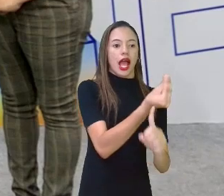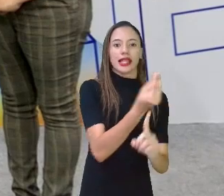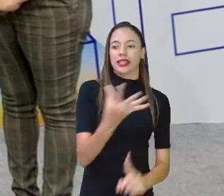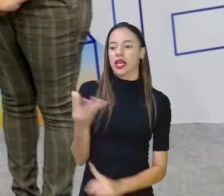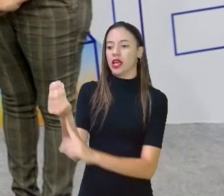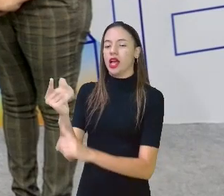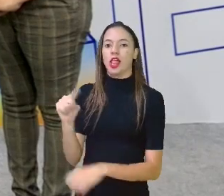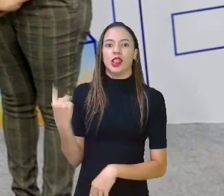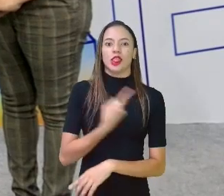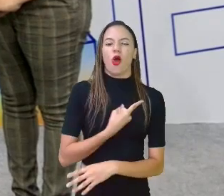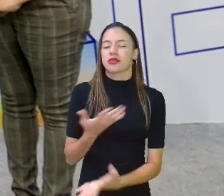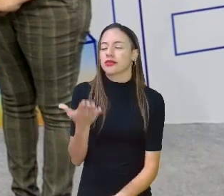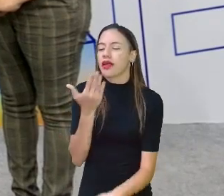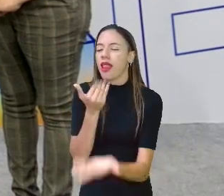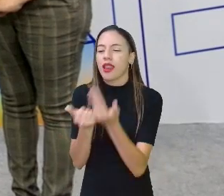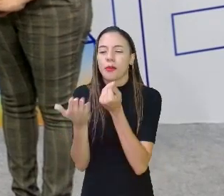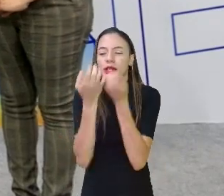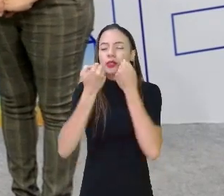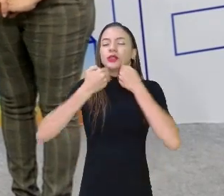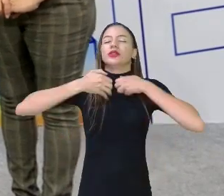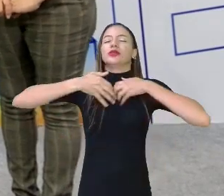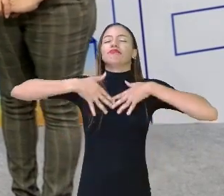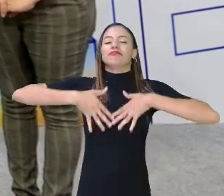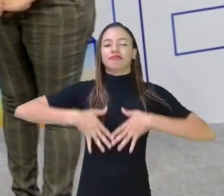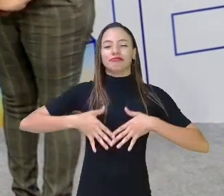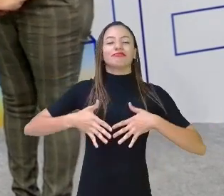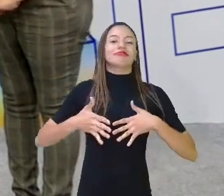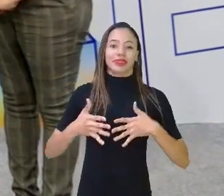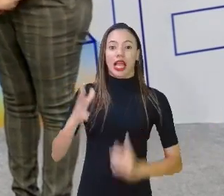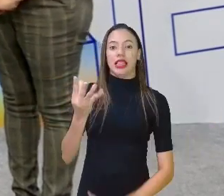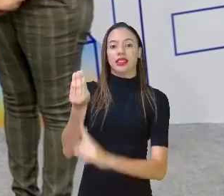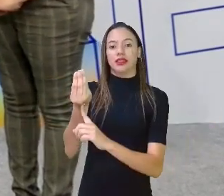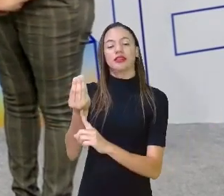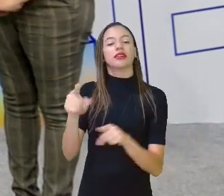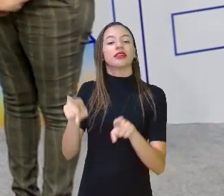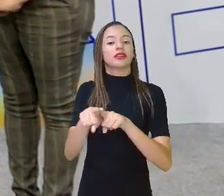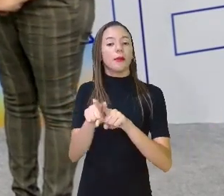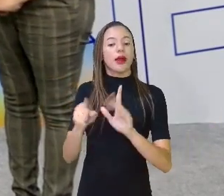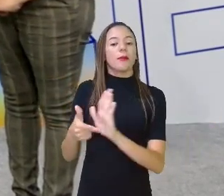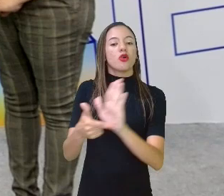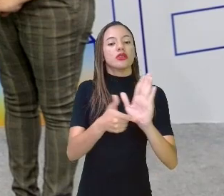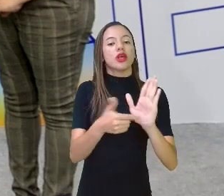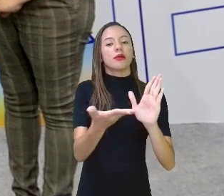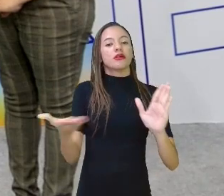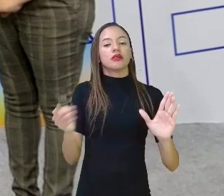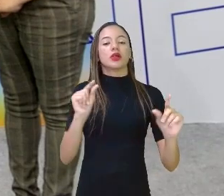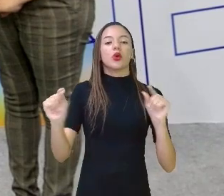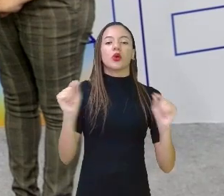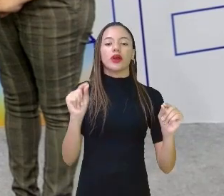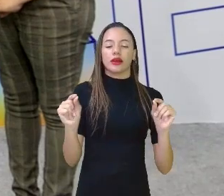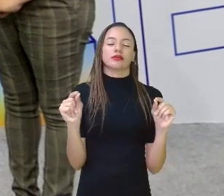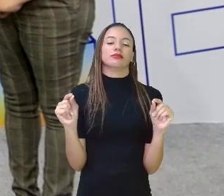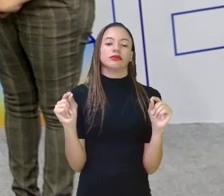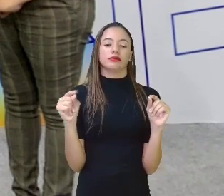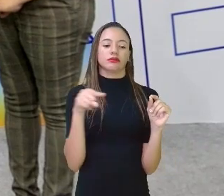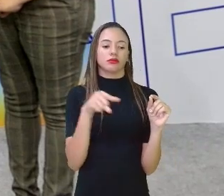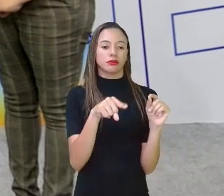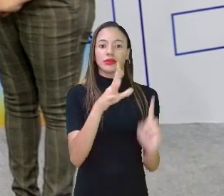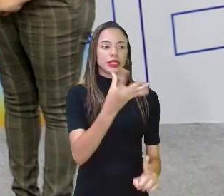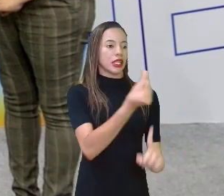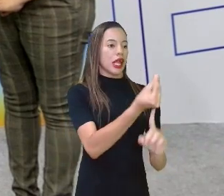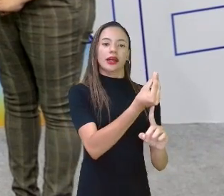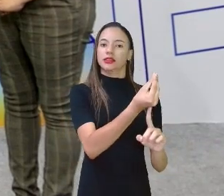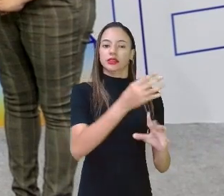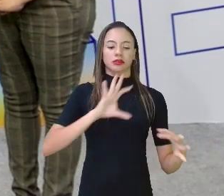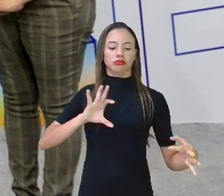se alimentou de arte. E a gente passou isso para vocês, mostrando que é algo inerente a